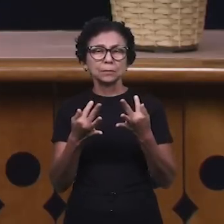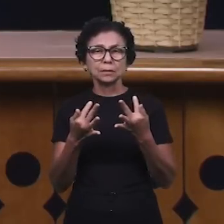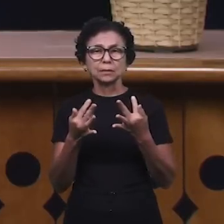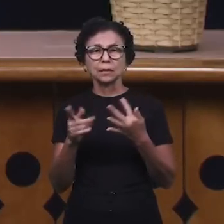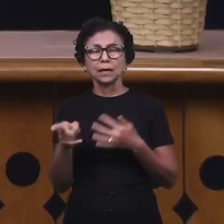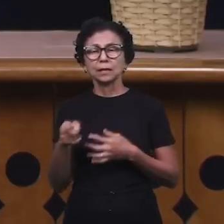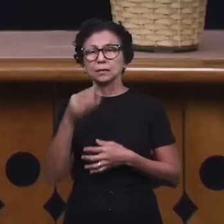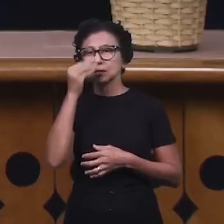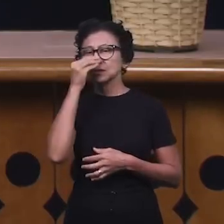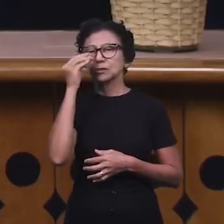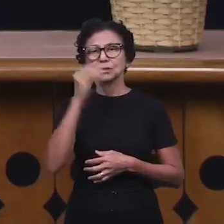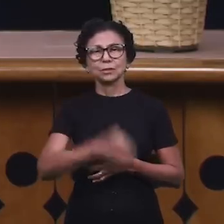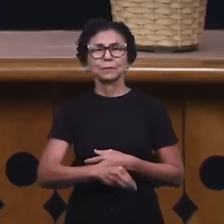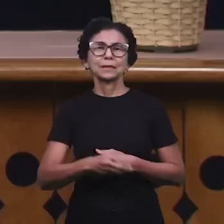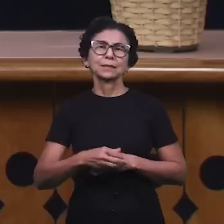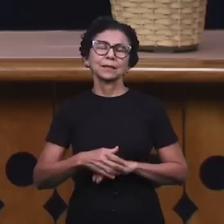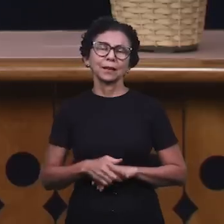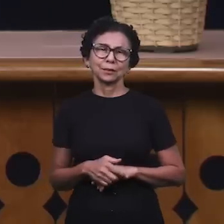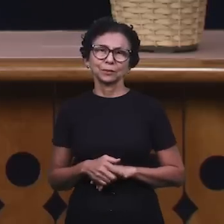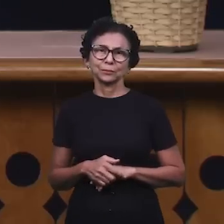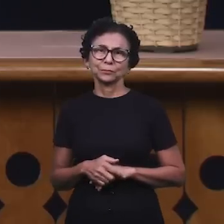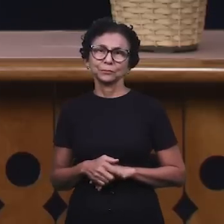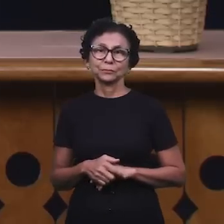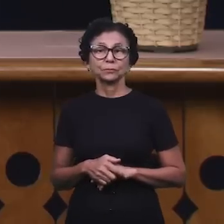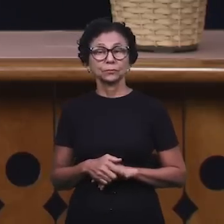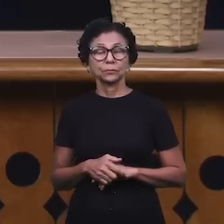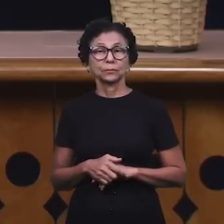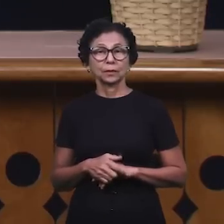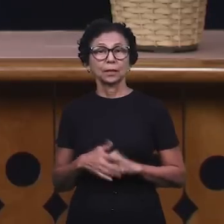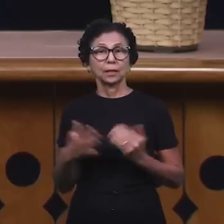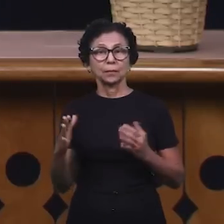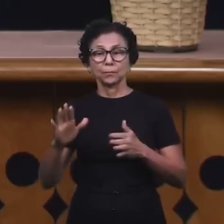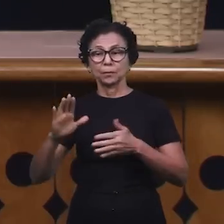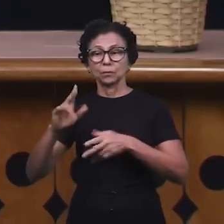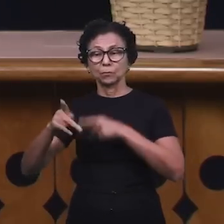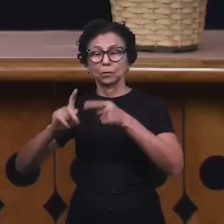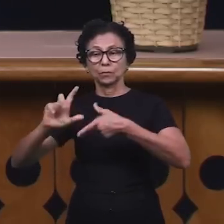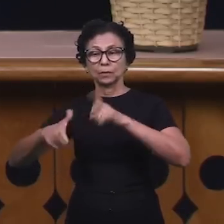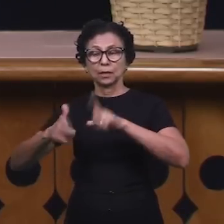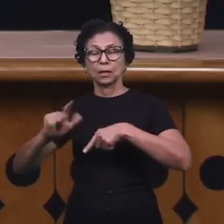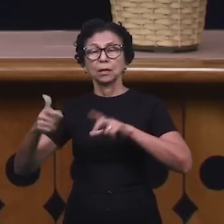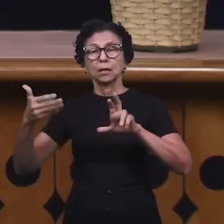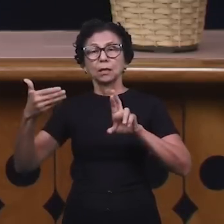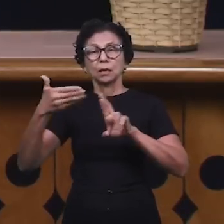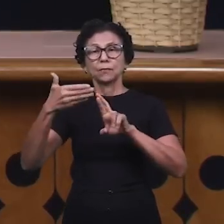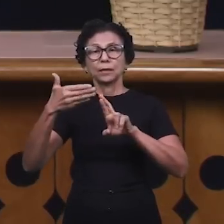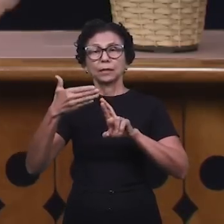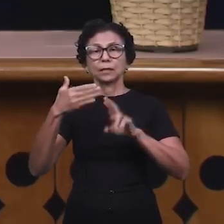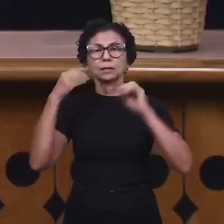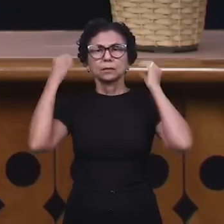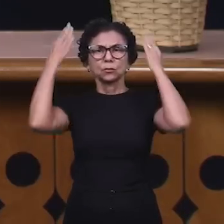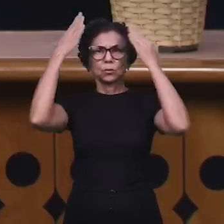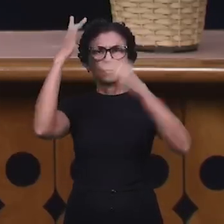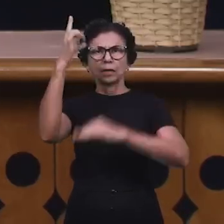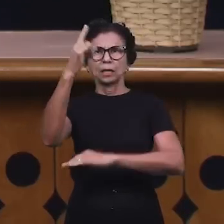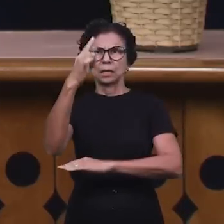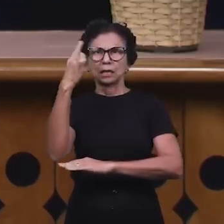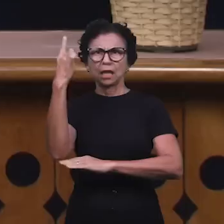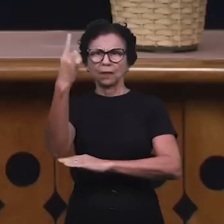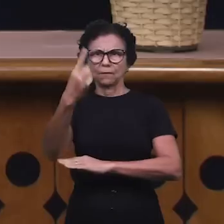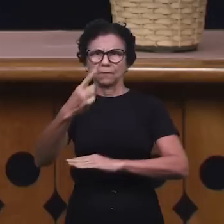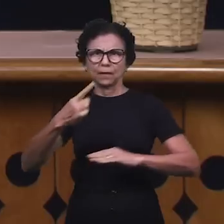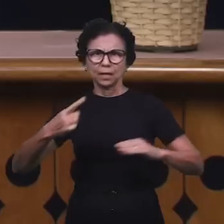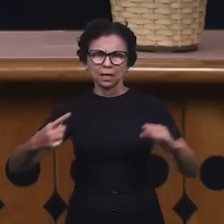poderoso, cuja maior referência para Israel é o rei Davi, porque o rei Davi conquistou todas as terras, venceu todos